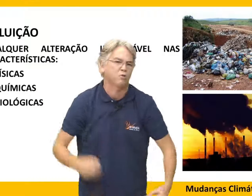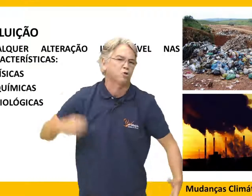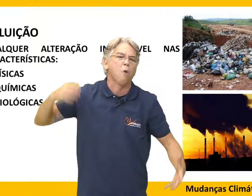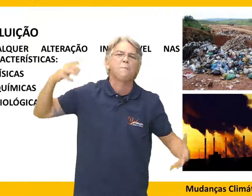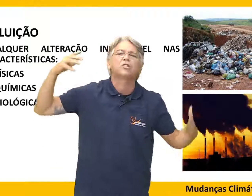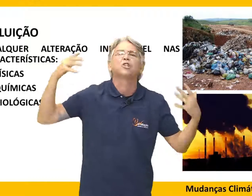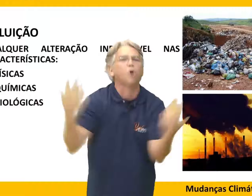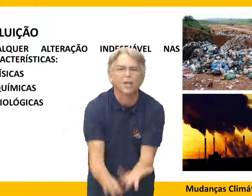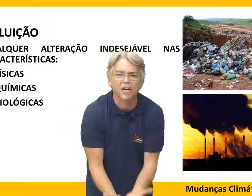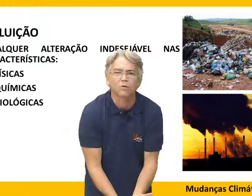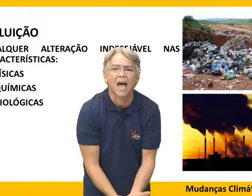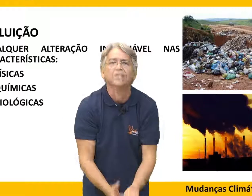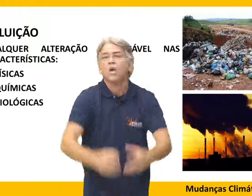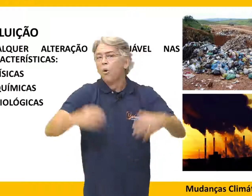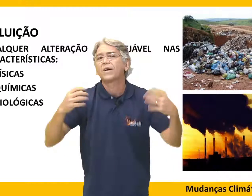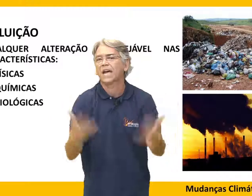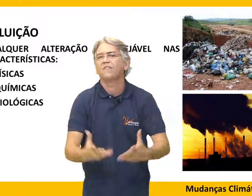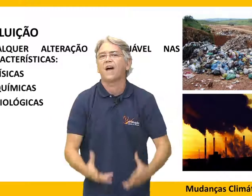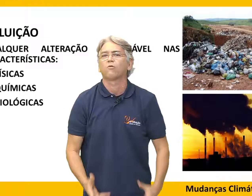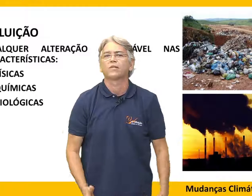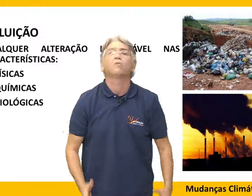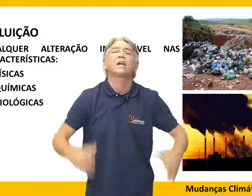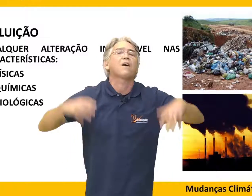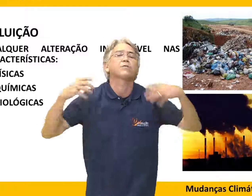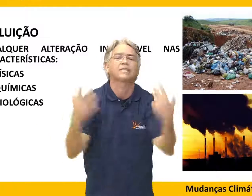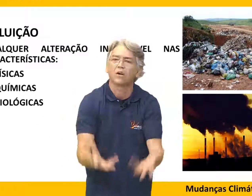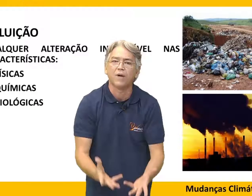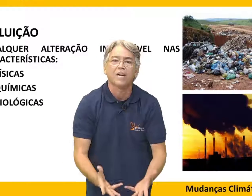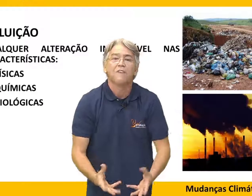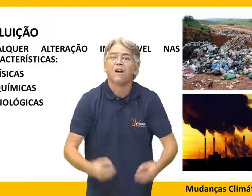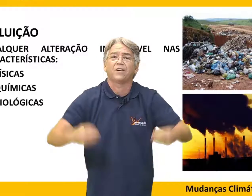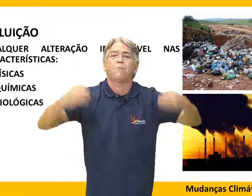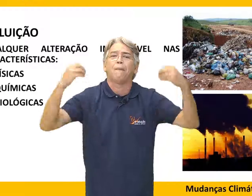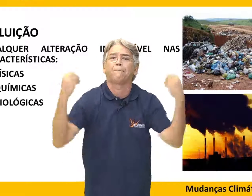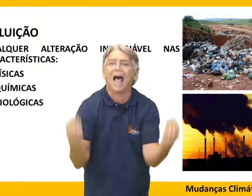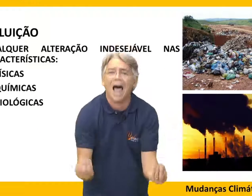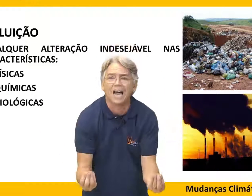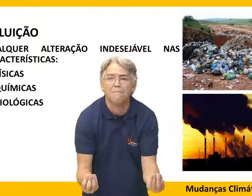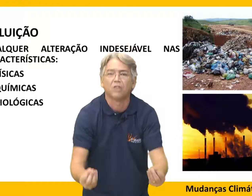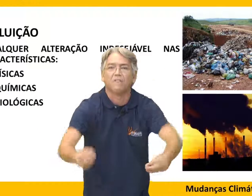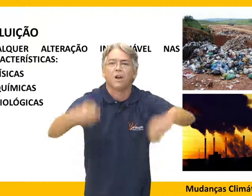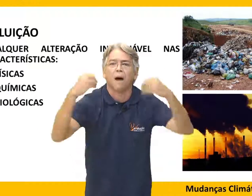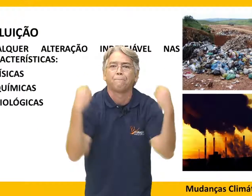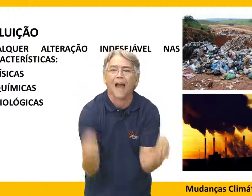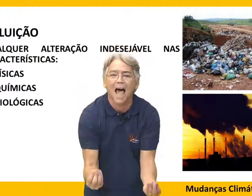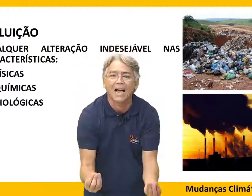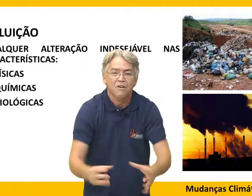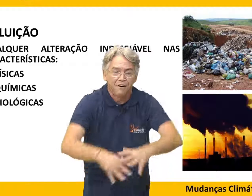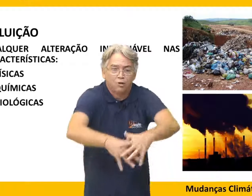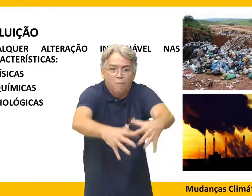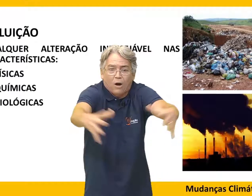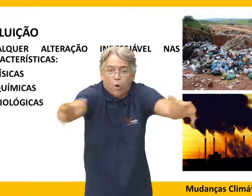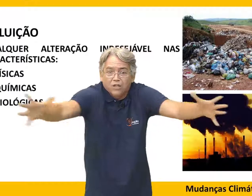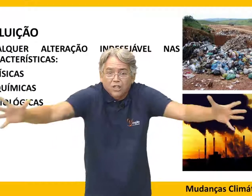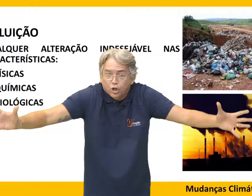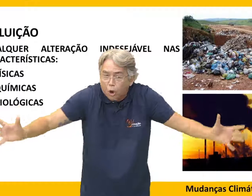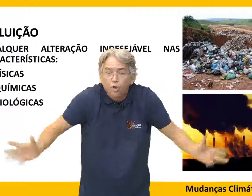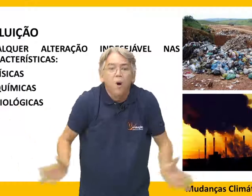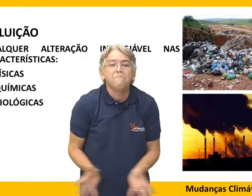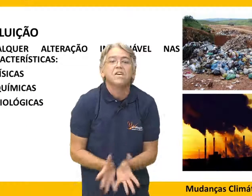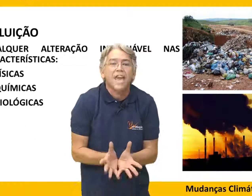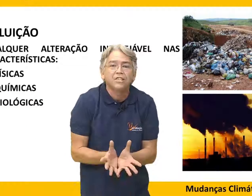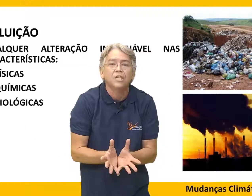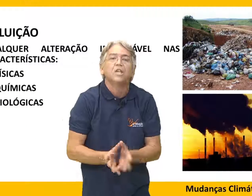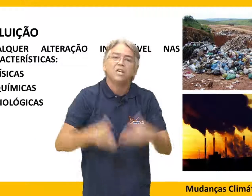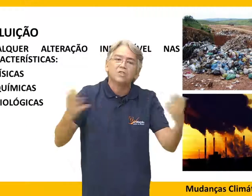naturais, seus competidores naturais, o que vai acontecer com ele? Vai virar uma praga, mano, vai virar uma praga, vai tomar conta de todo